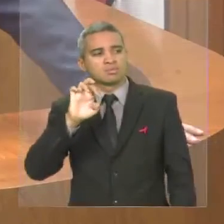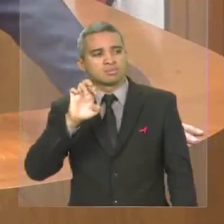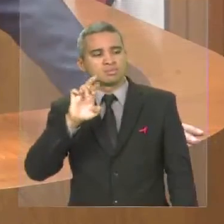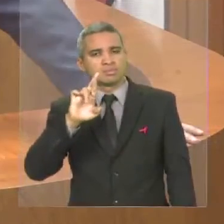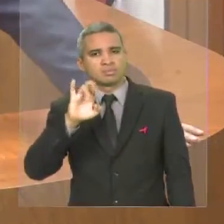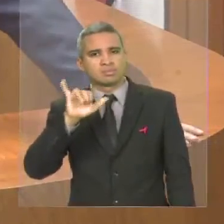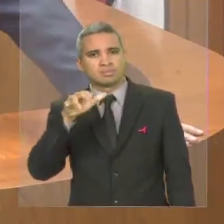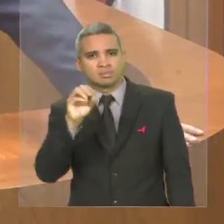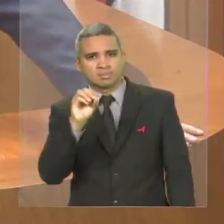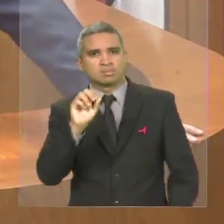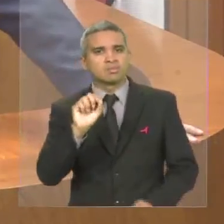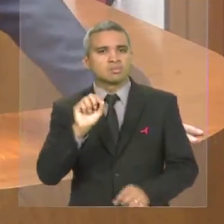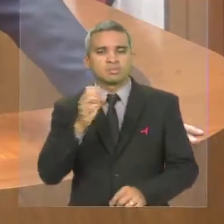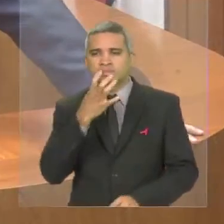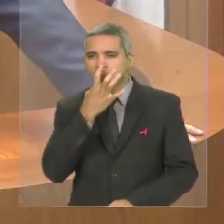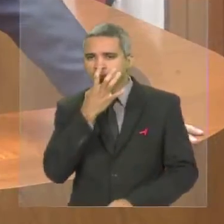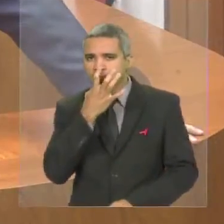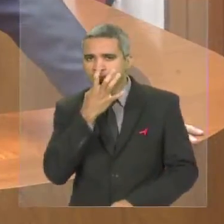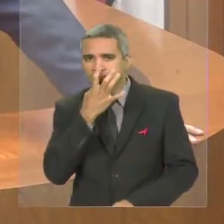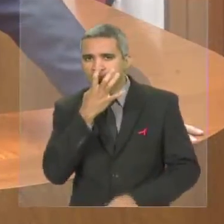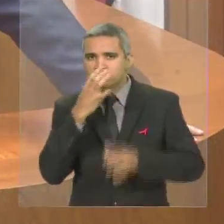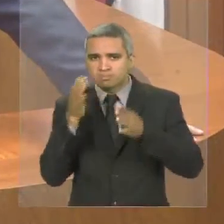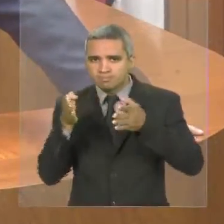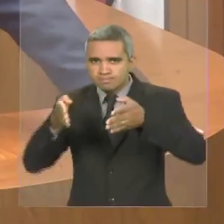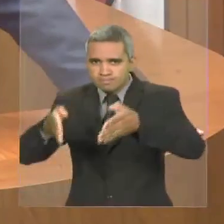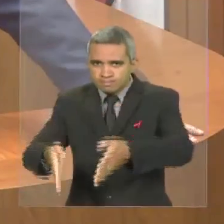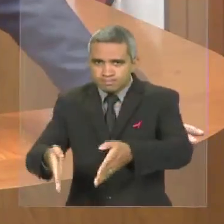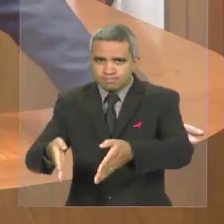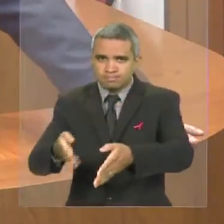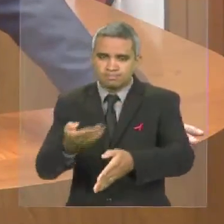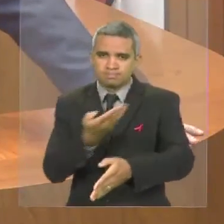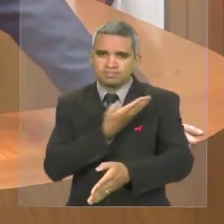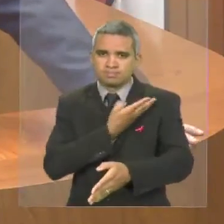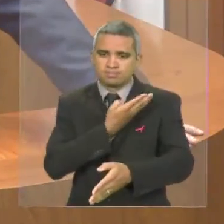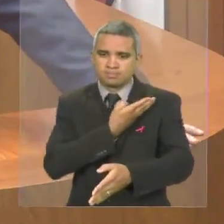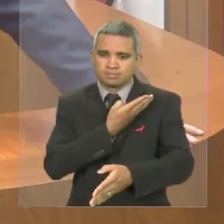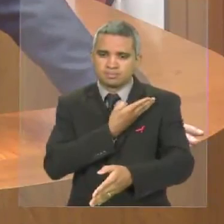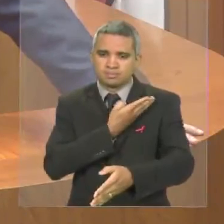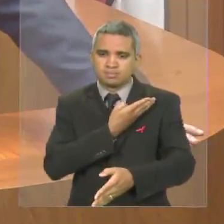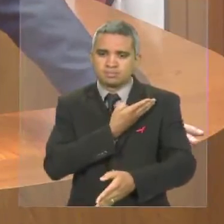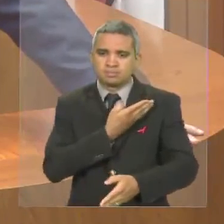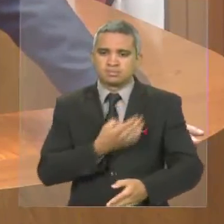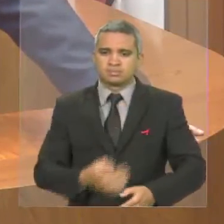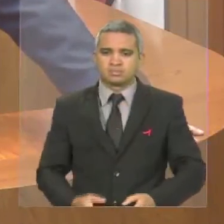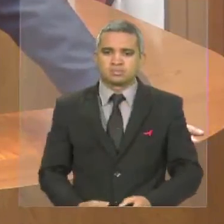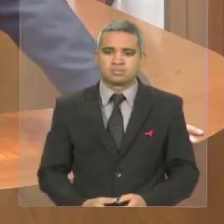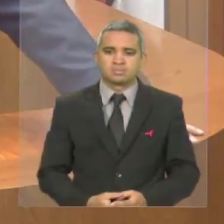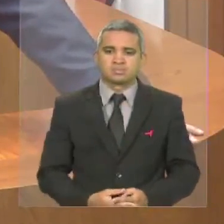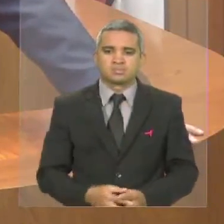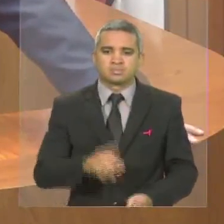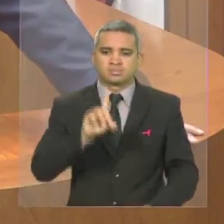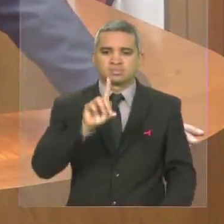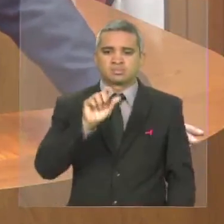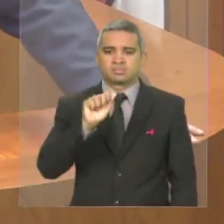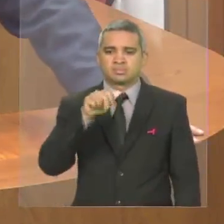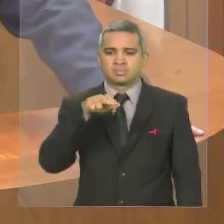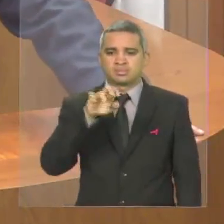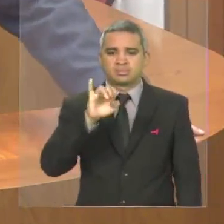do companheiro e amigo Daniel.